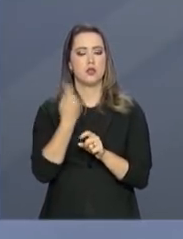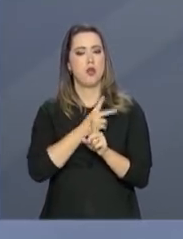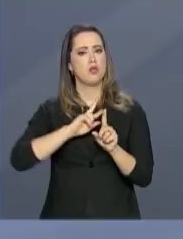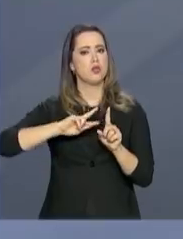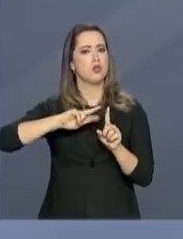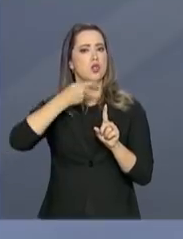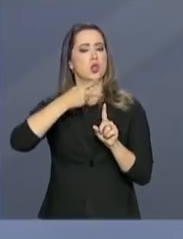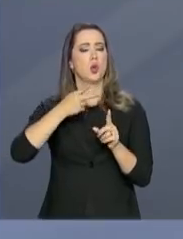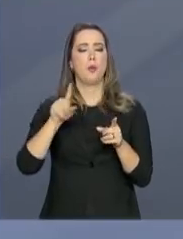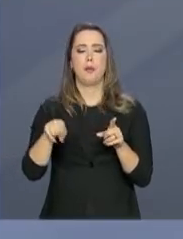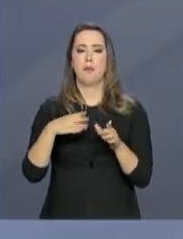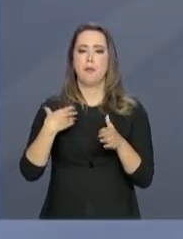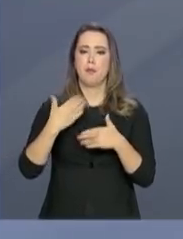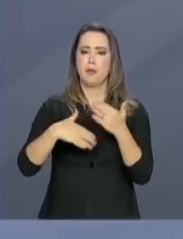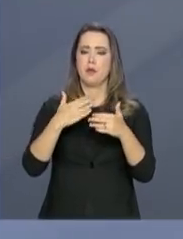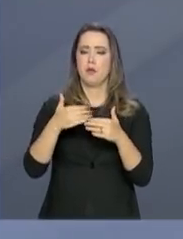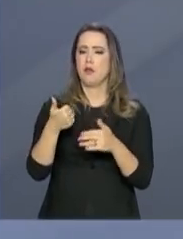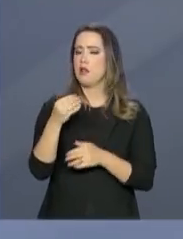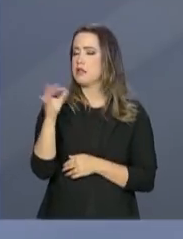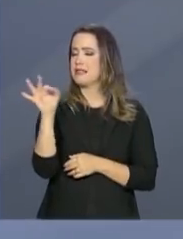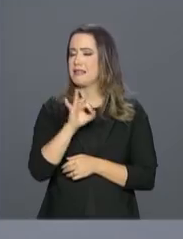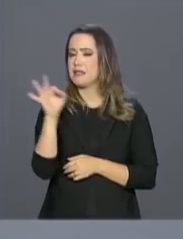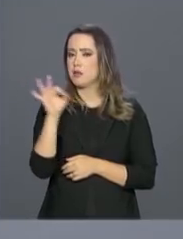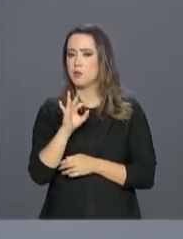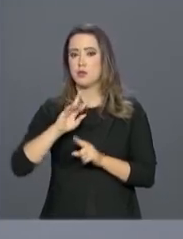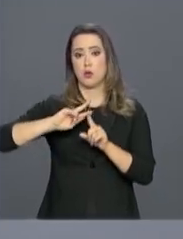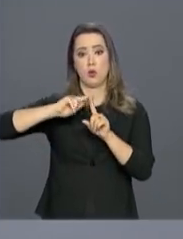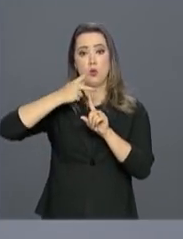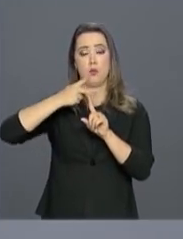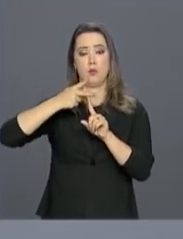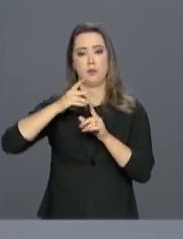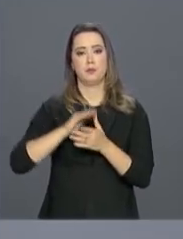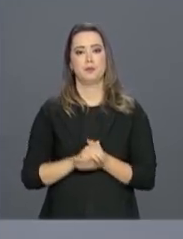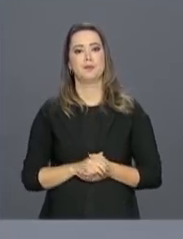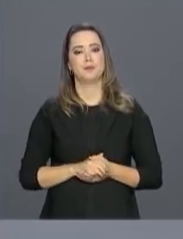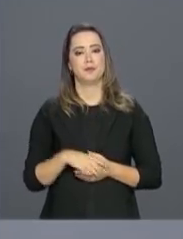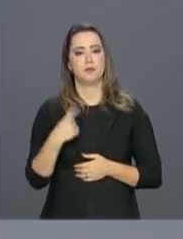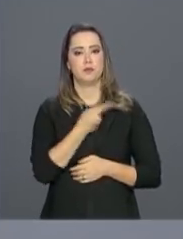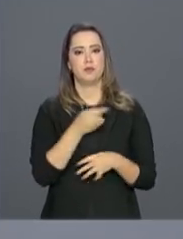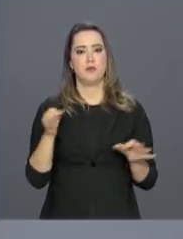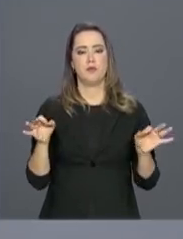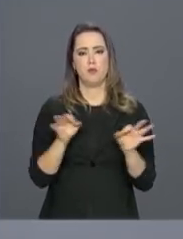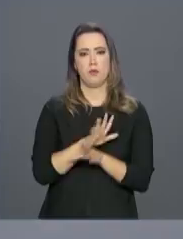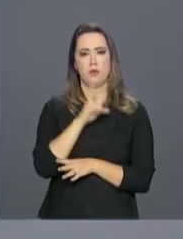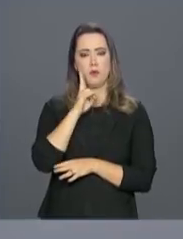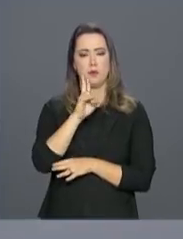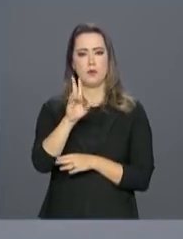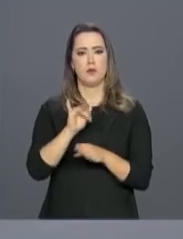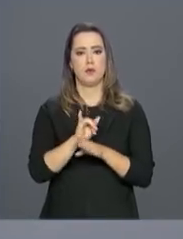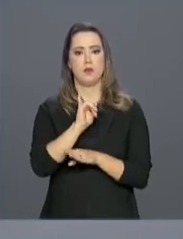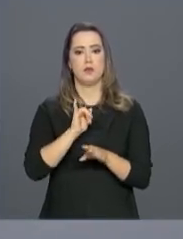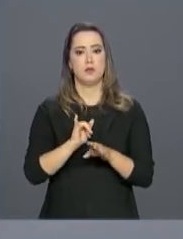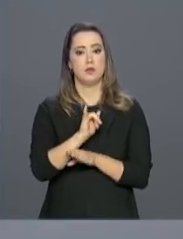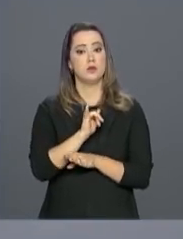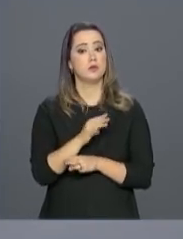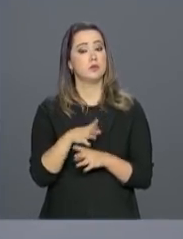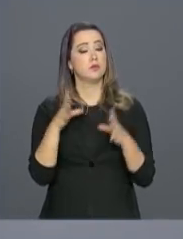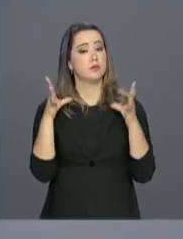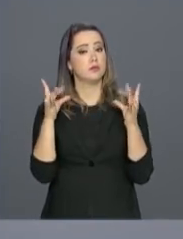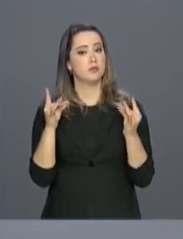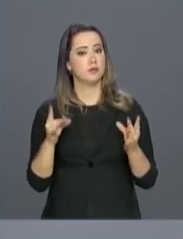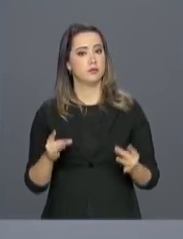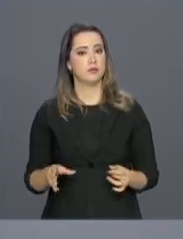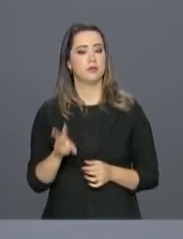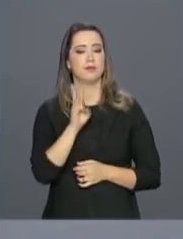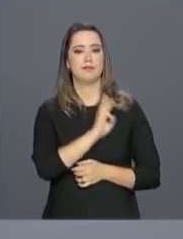transporte por ferrovia em 100% nós ficamos por aqui você pode rever as reportagens no youtube